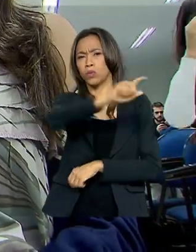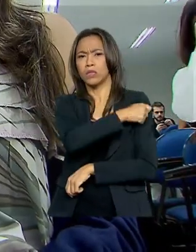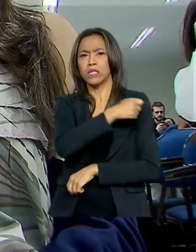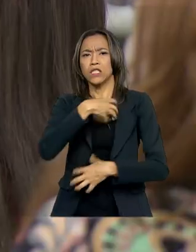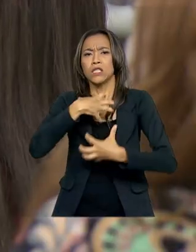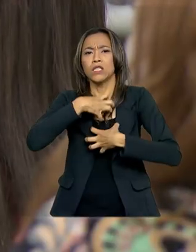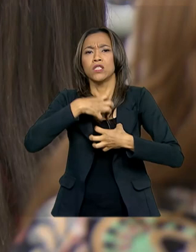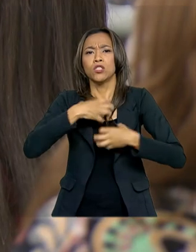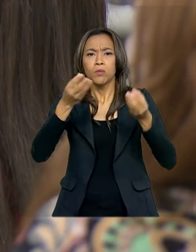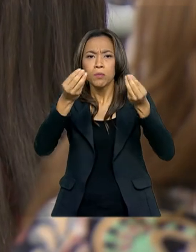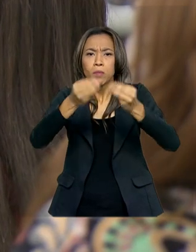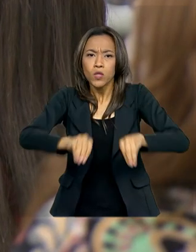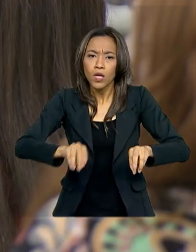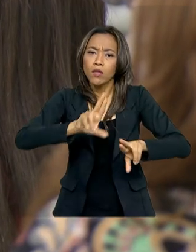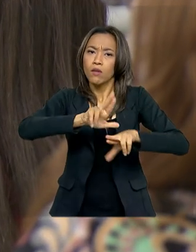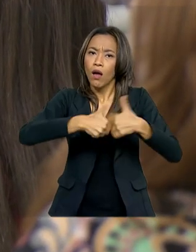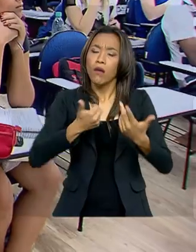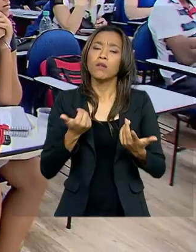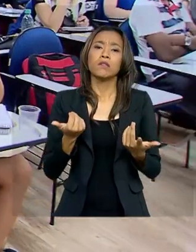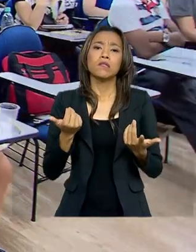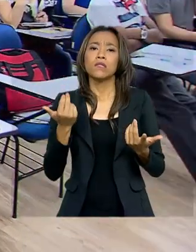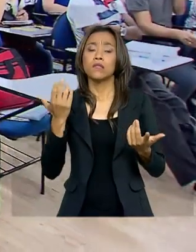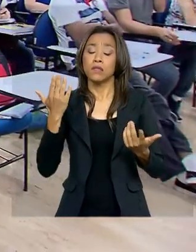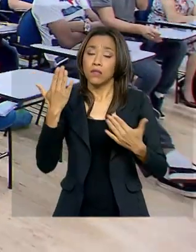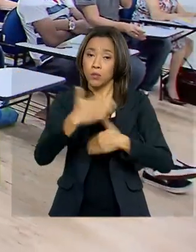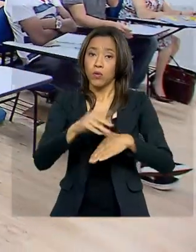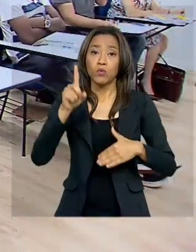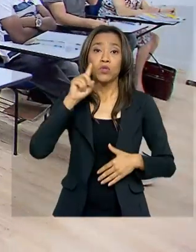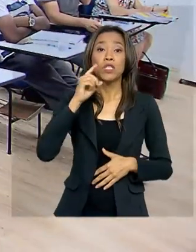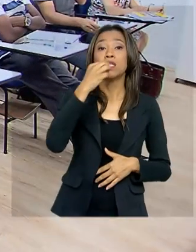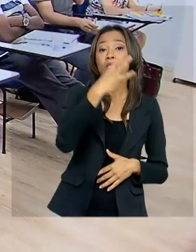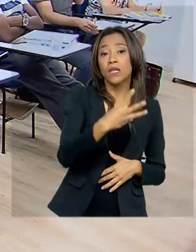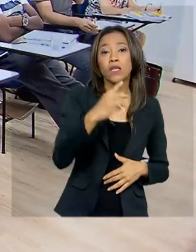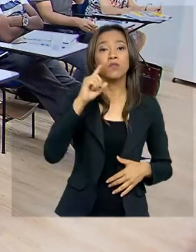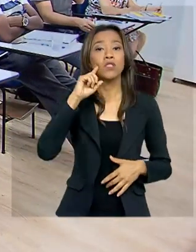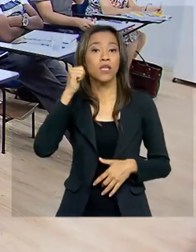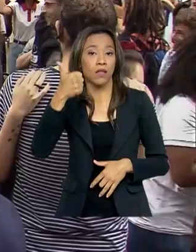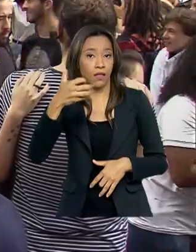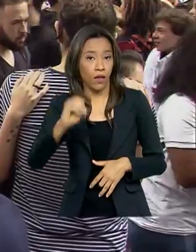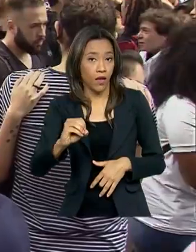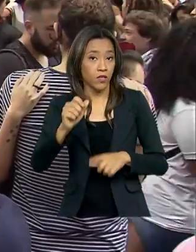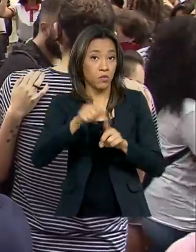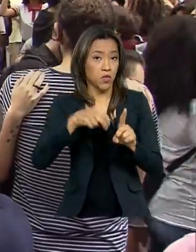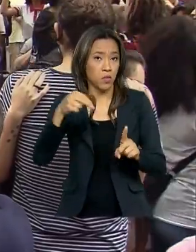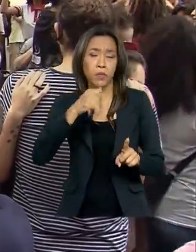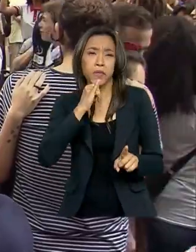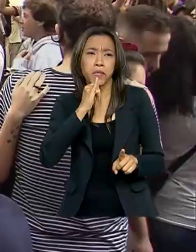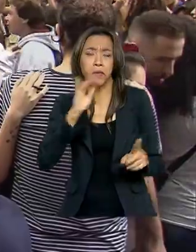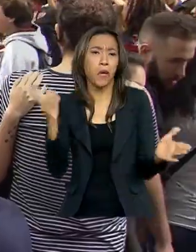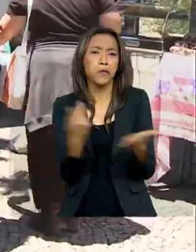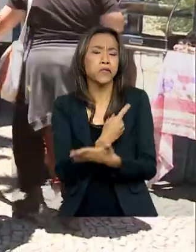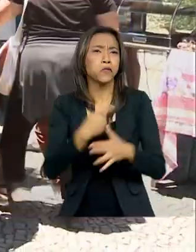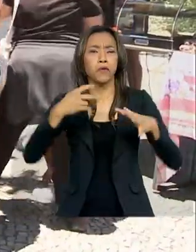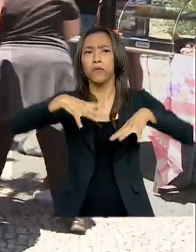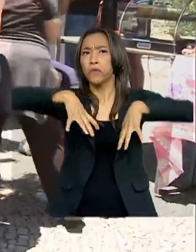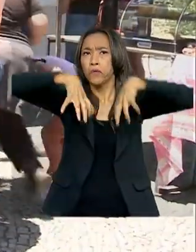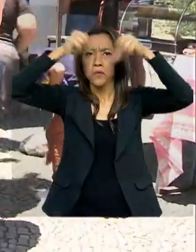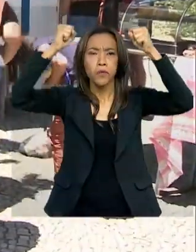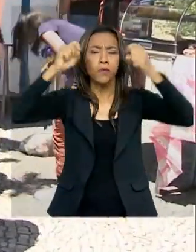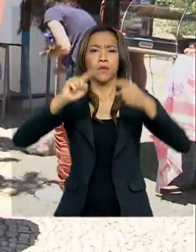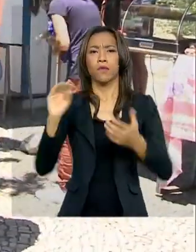prejudicados durante as provas nos dias 3 e 10 de novembro caso de falta de luz problemas de